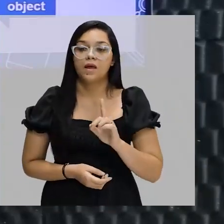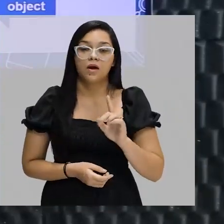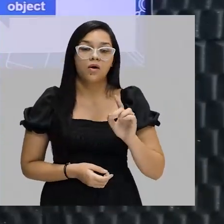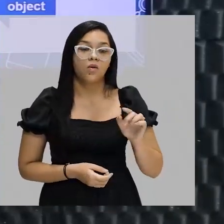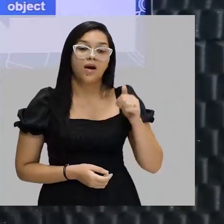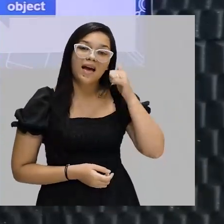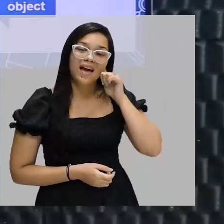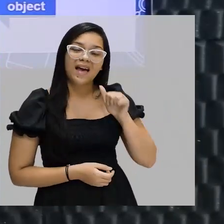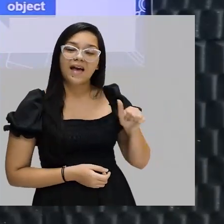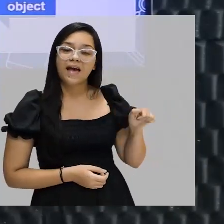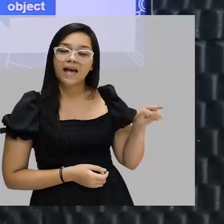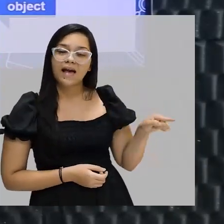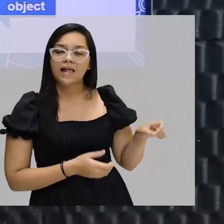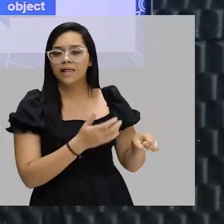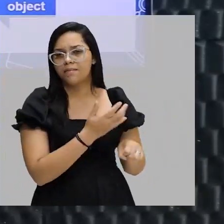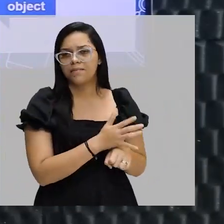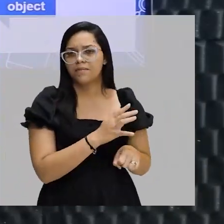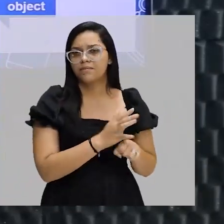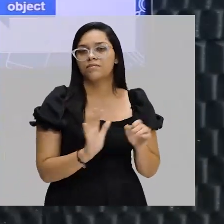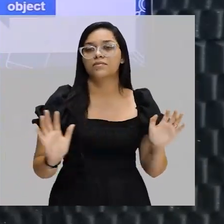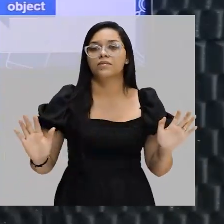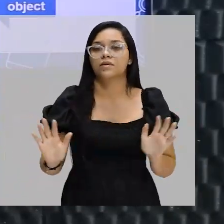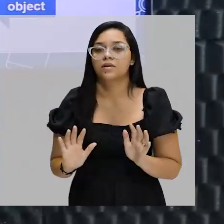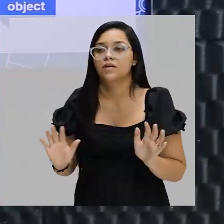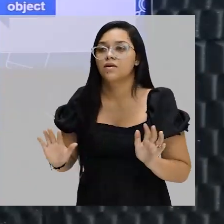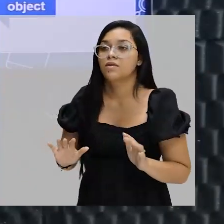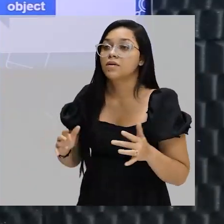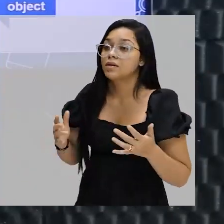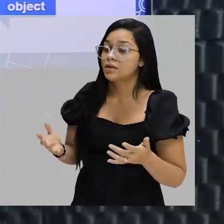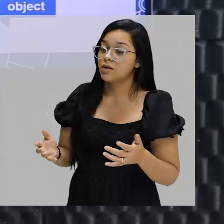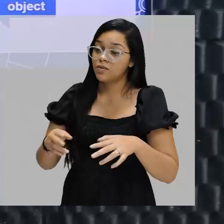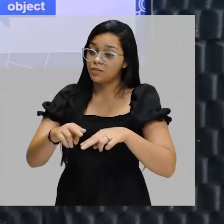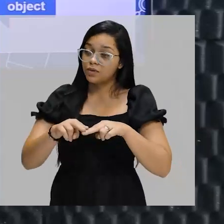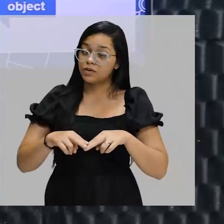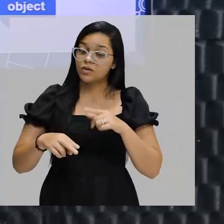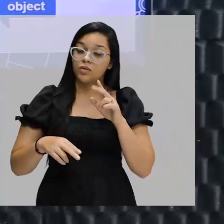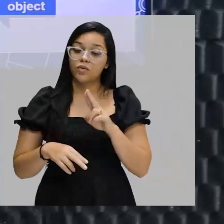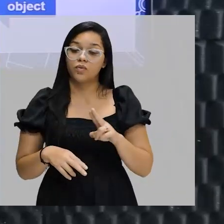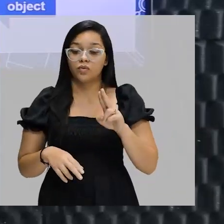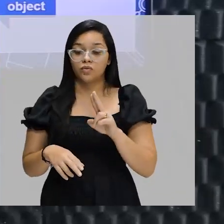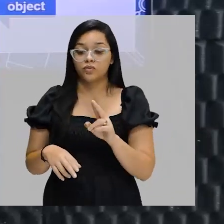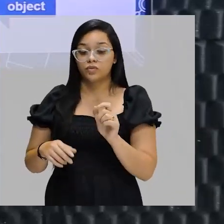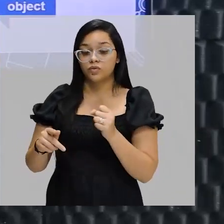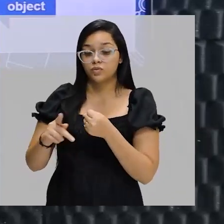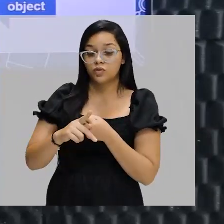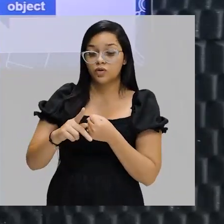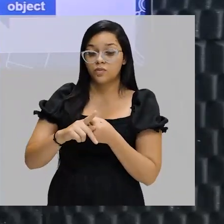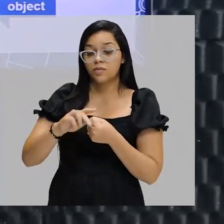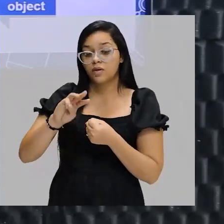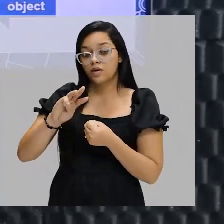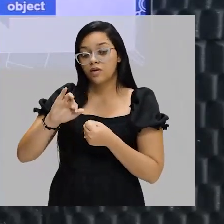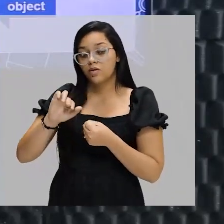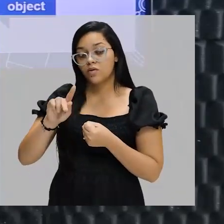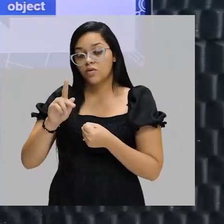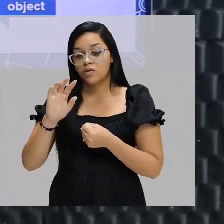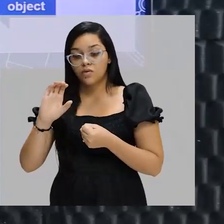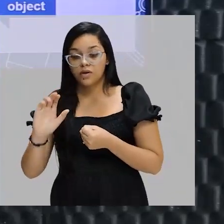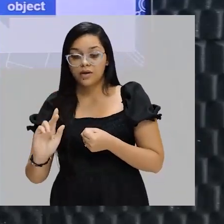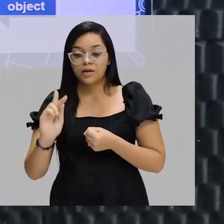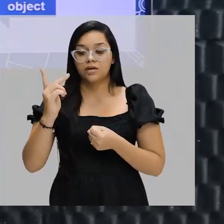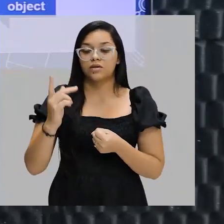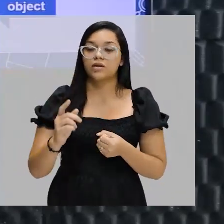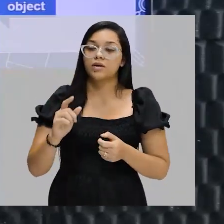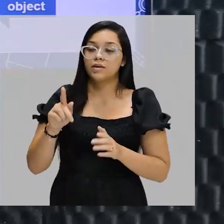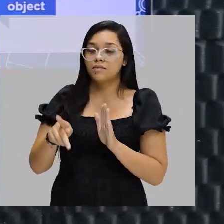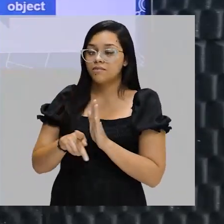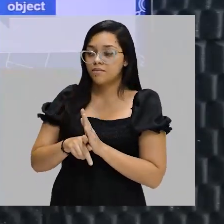que pratica a ação, tá? Então, perceba que, nesse caso, eu uso o pronome which para me referir ao